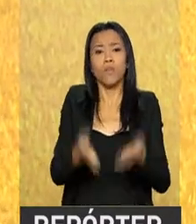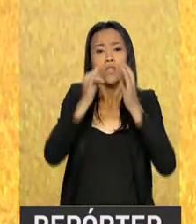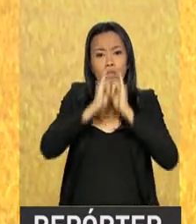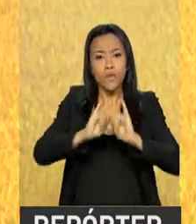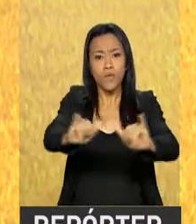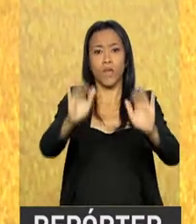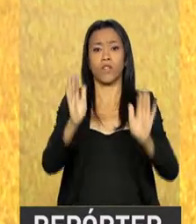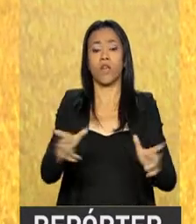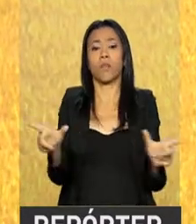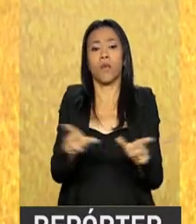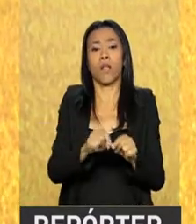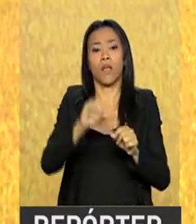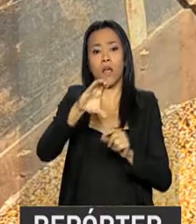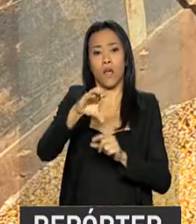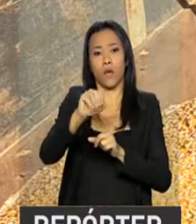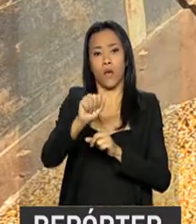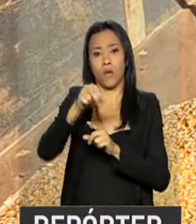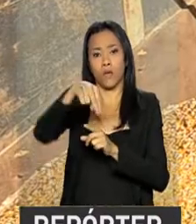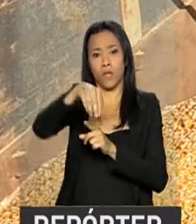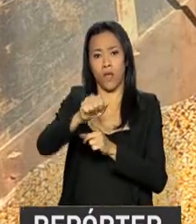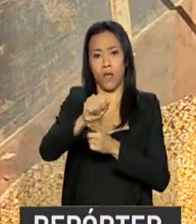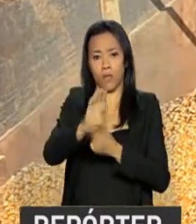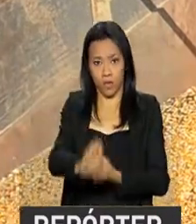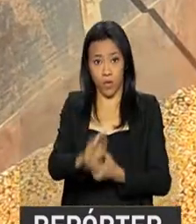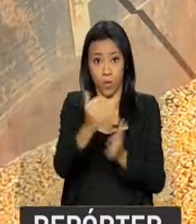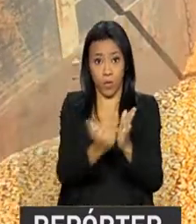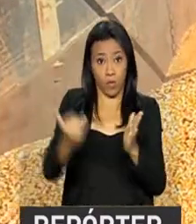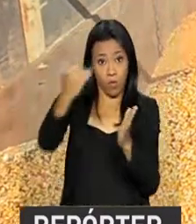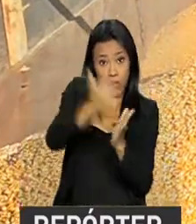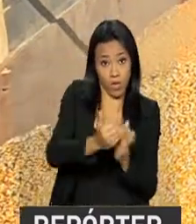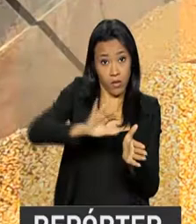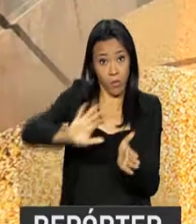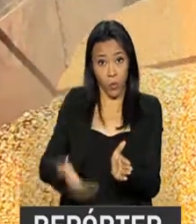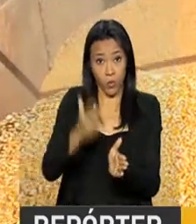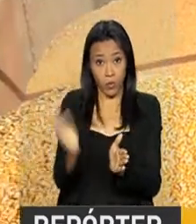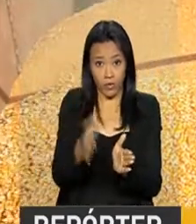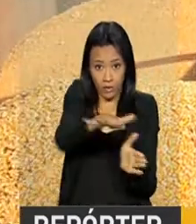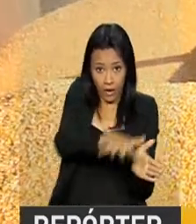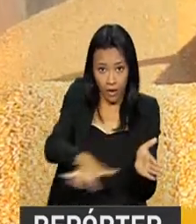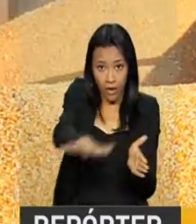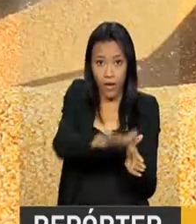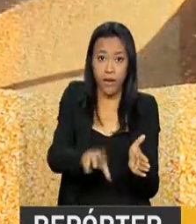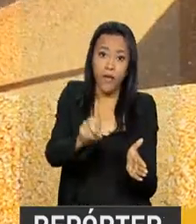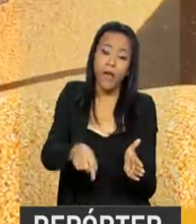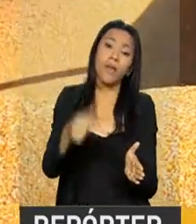Companhia Nacional de Abastecimento, Conab, o crescimento da produção de grãos será de